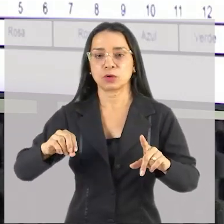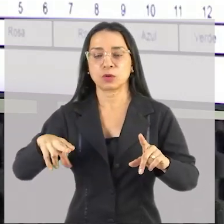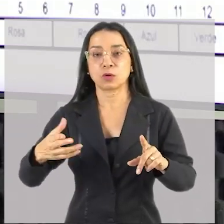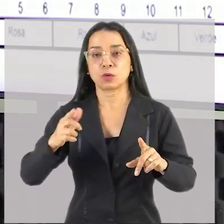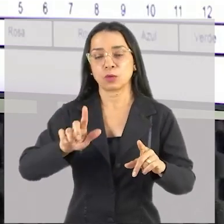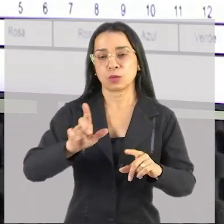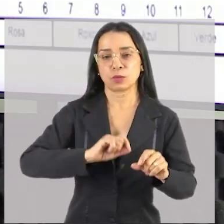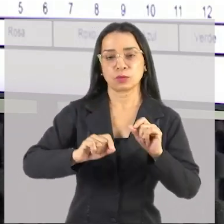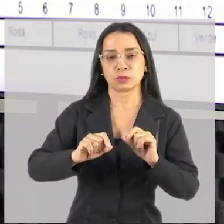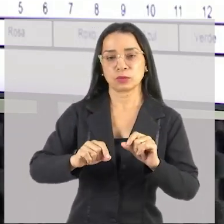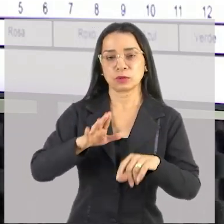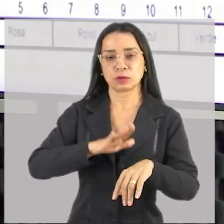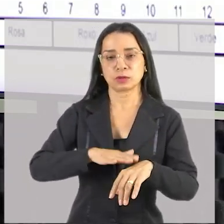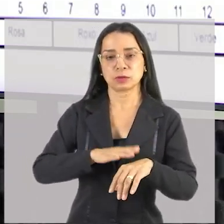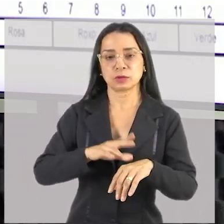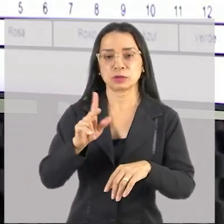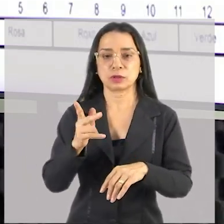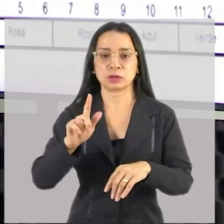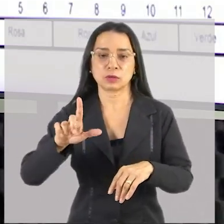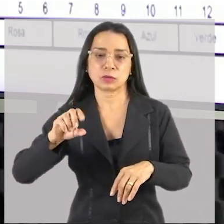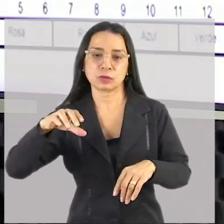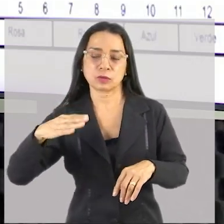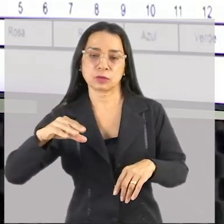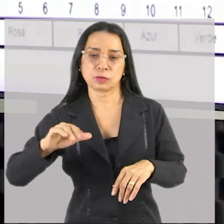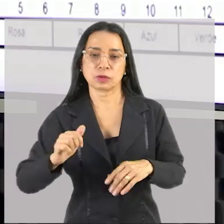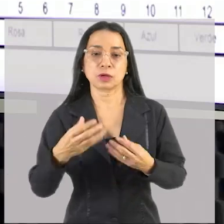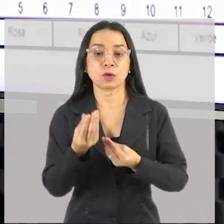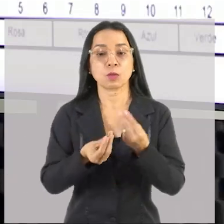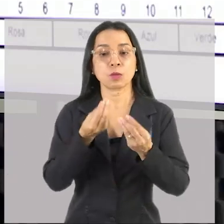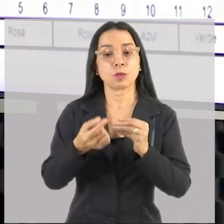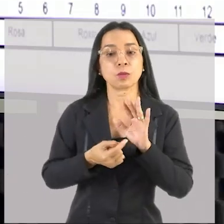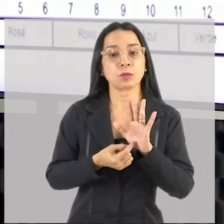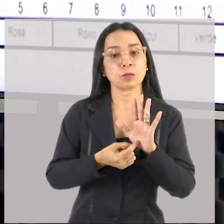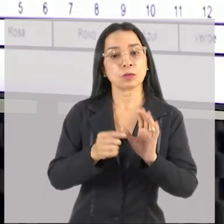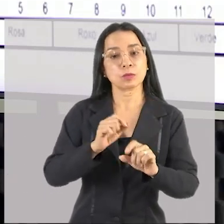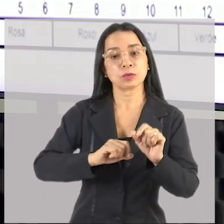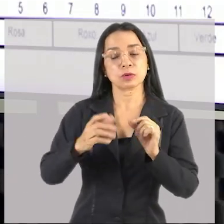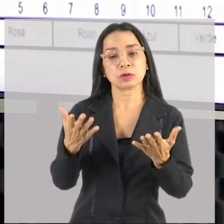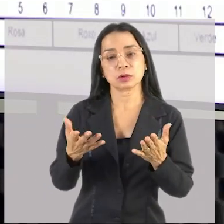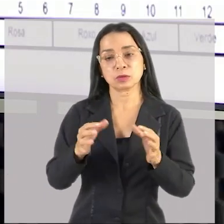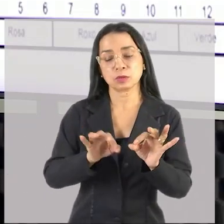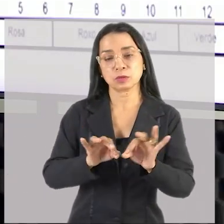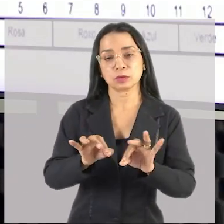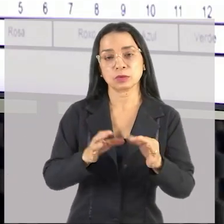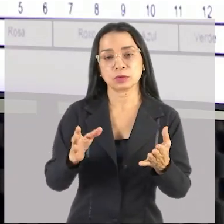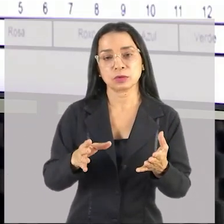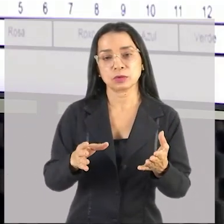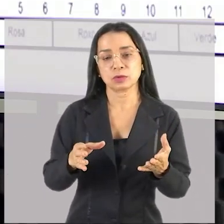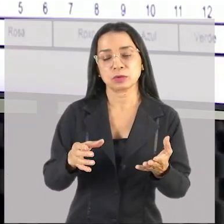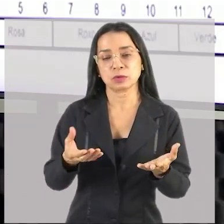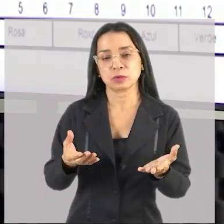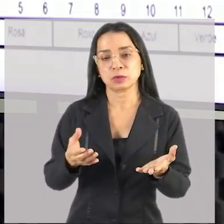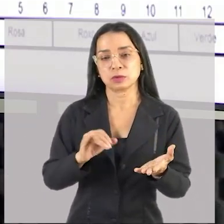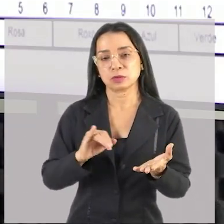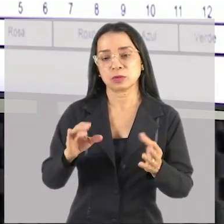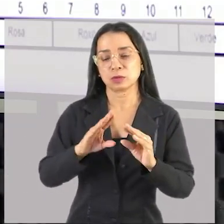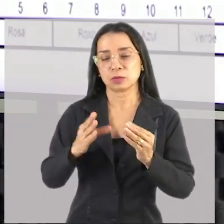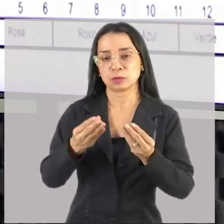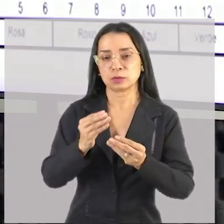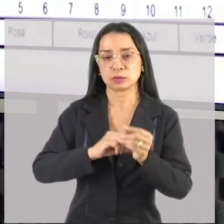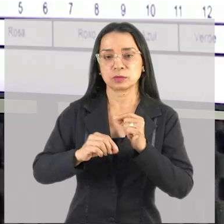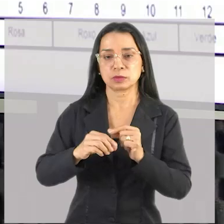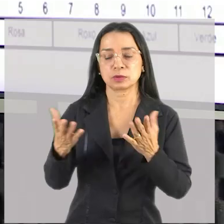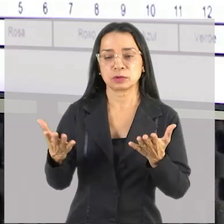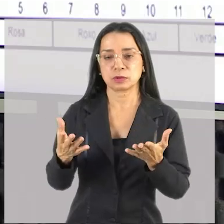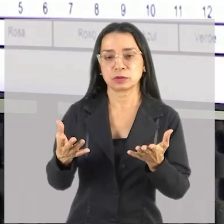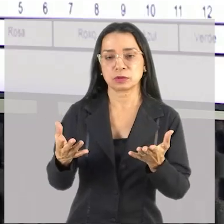tá? Como é que o indicador funciona? Se eu coloco, por exemplo, a substância em um meio ácido, eu aumento a